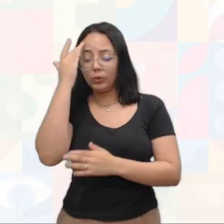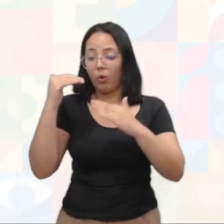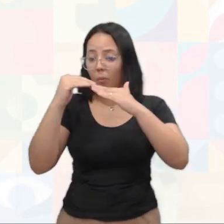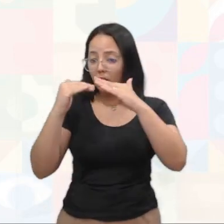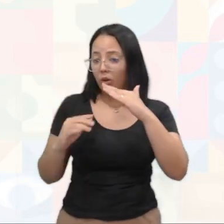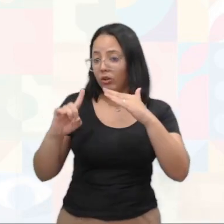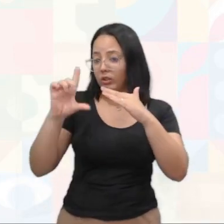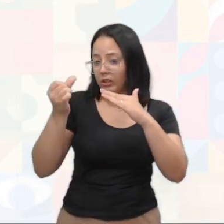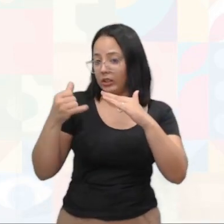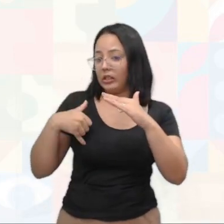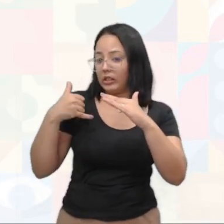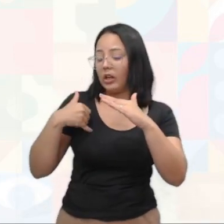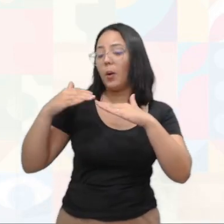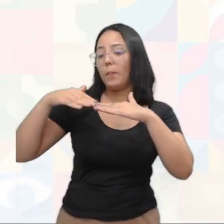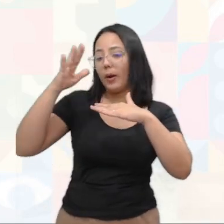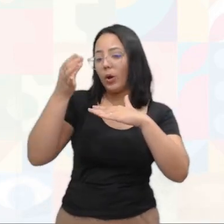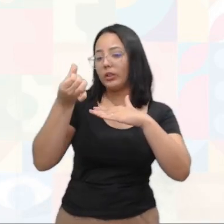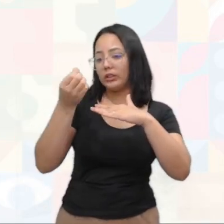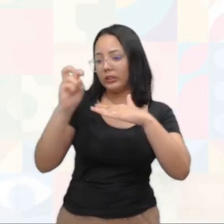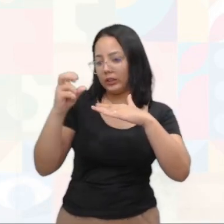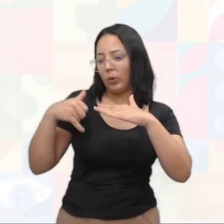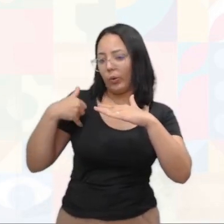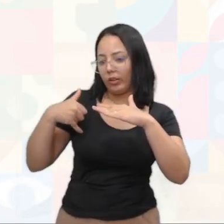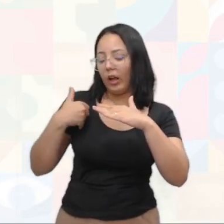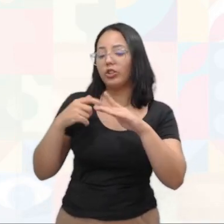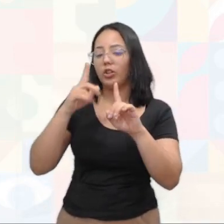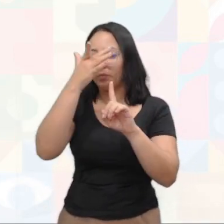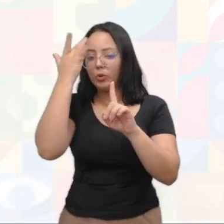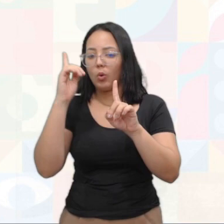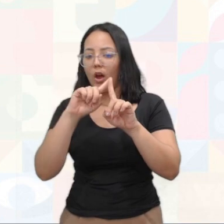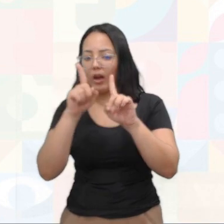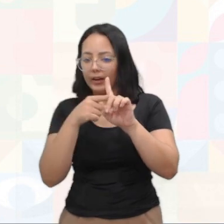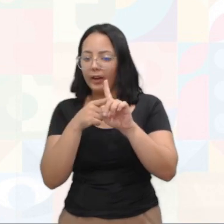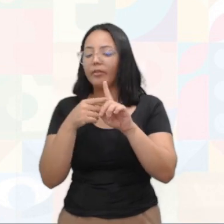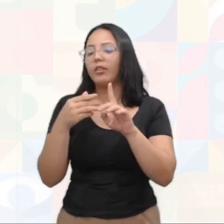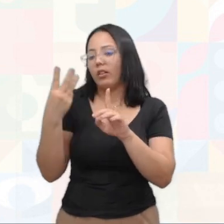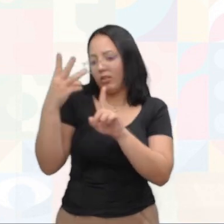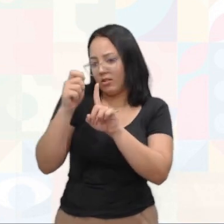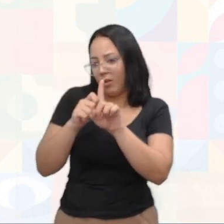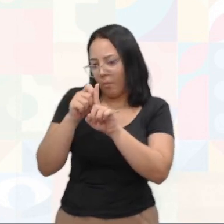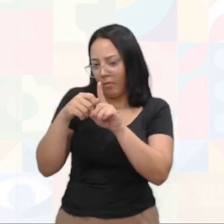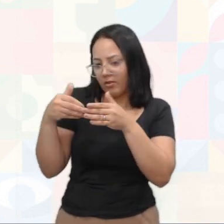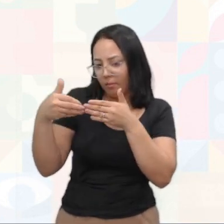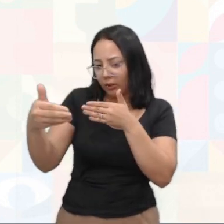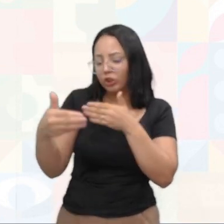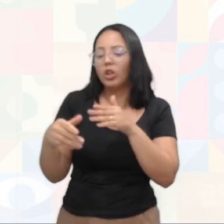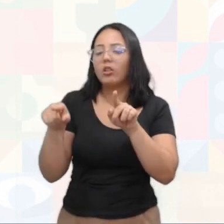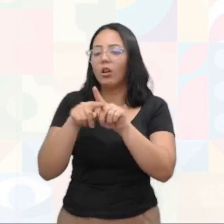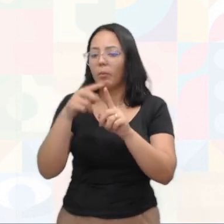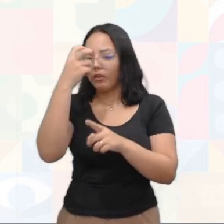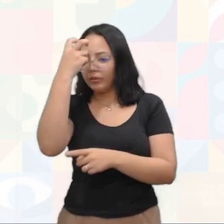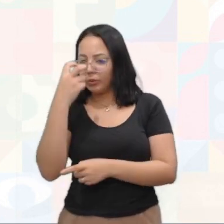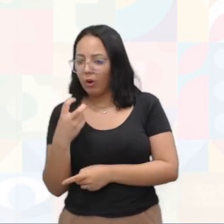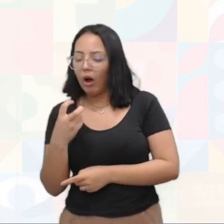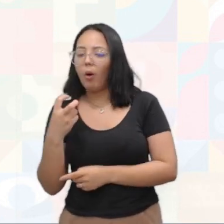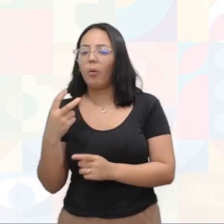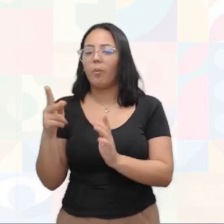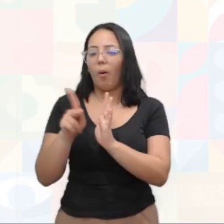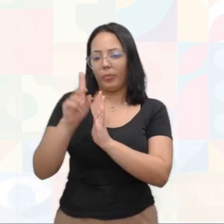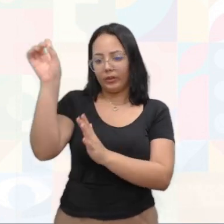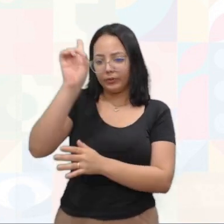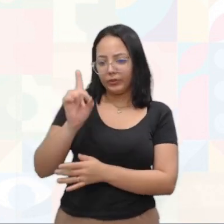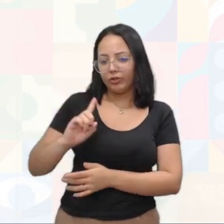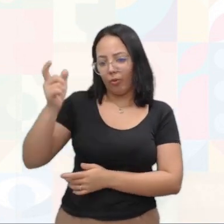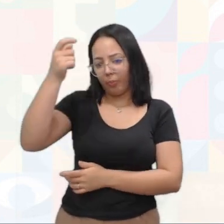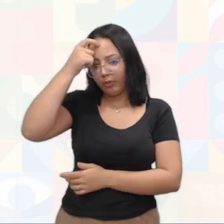anos, maiores de 65, gestantes a partir do 3º mês, deficientes visuais,